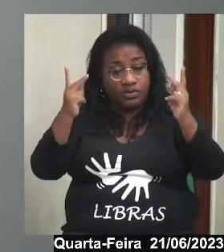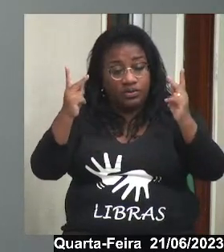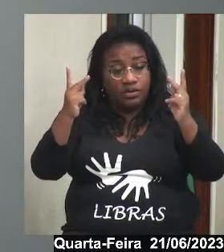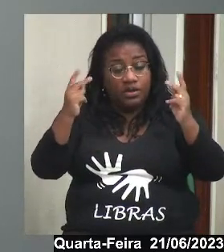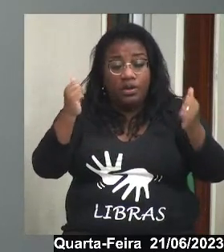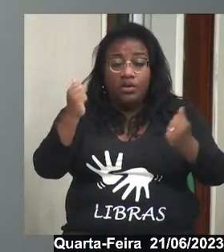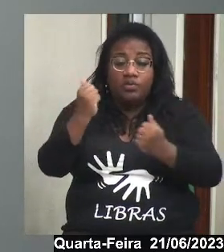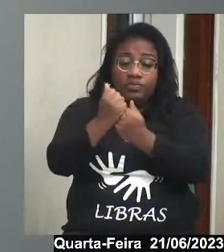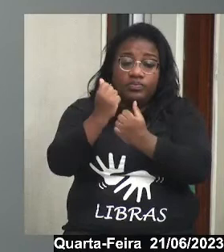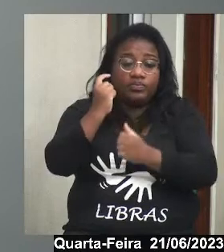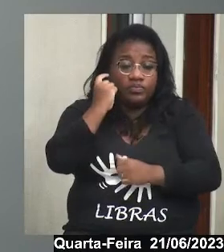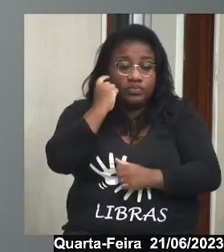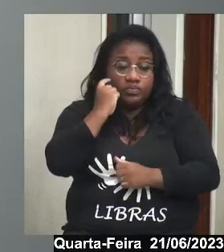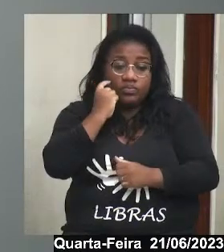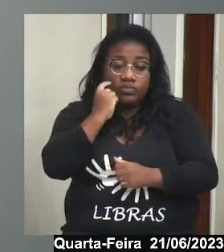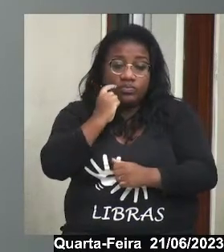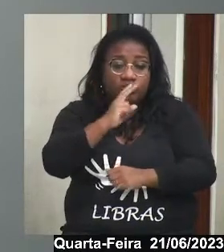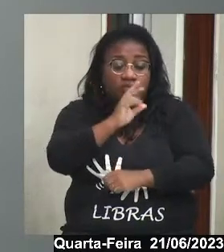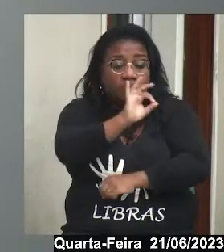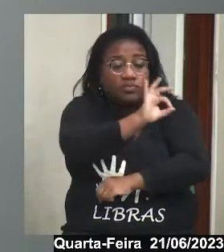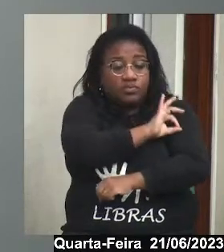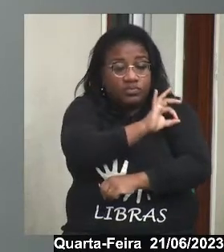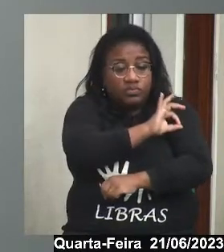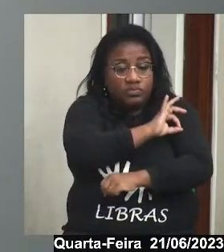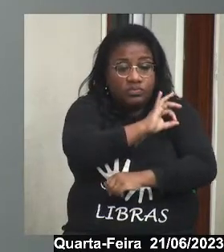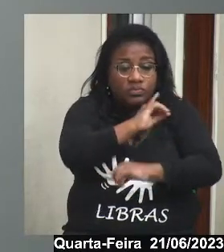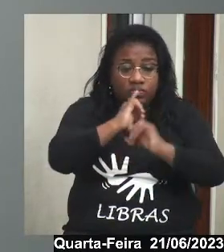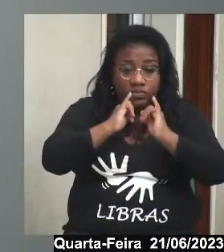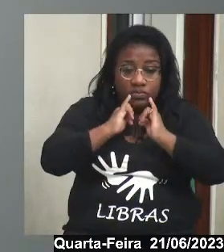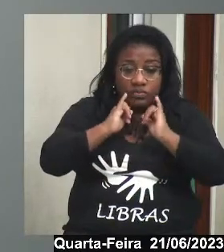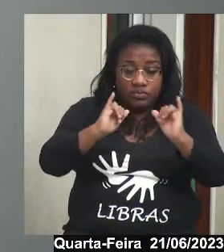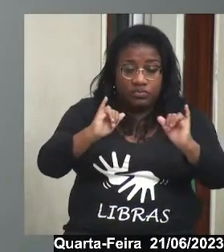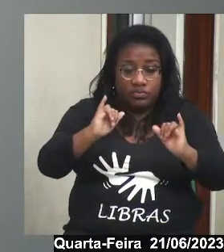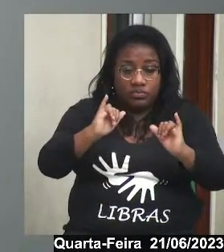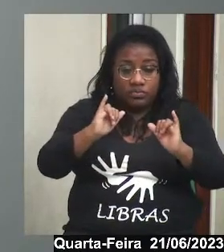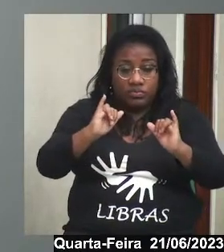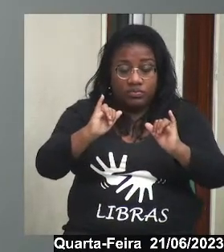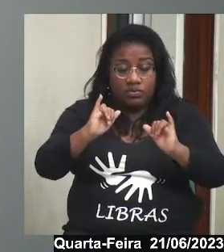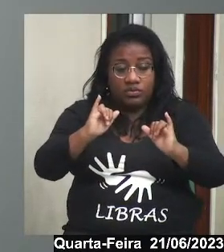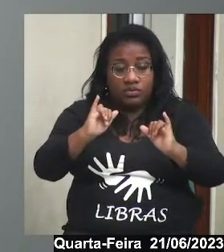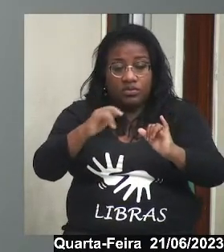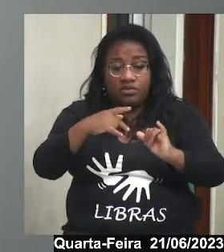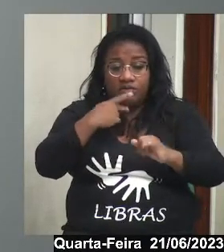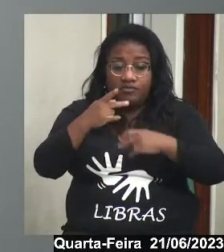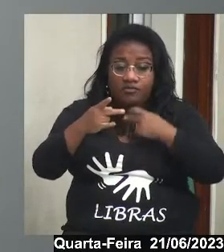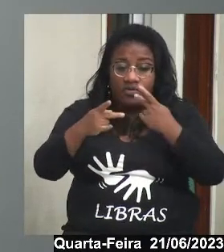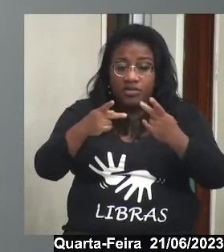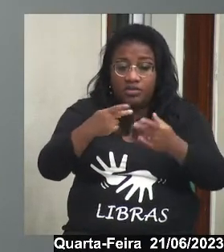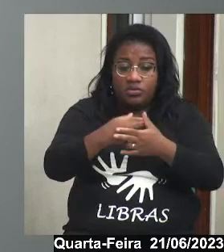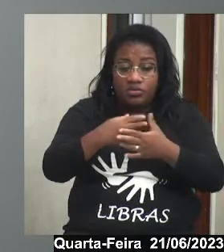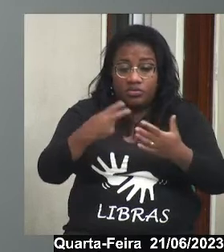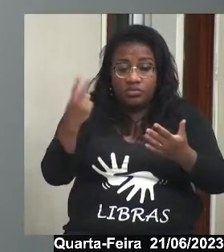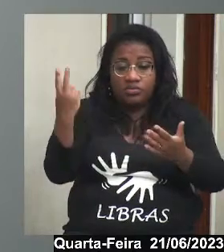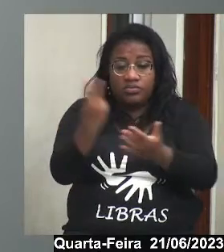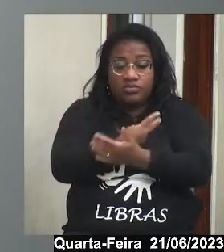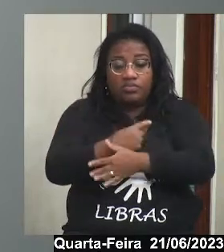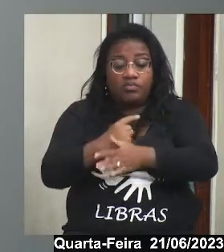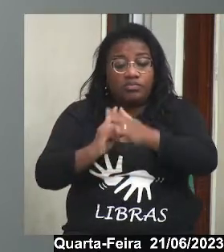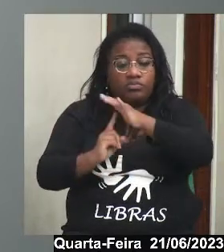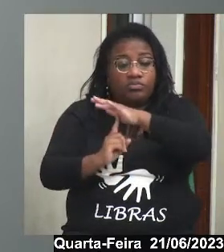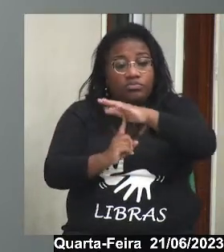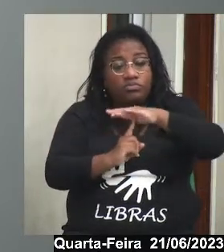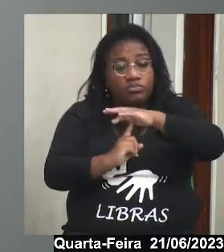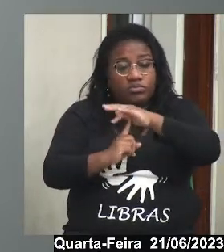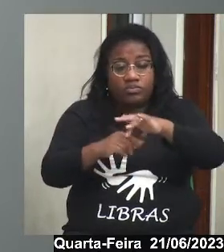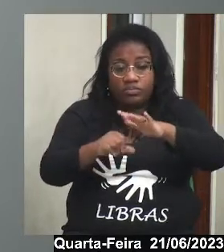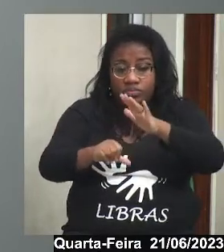primeiro, admitir que teve vereador nessa casa falando atrocidades sobre a Feira de Embu das Artes.